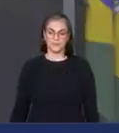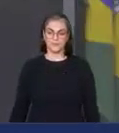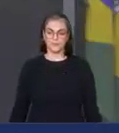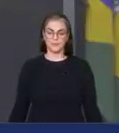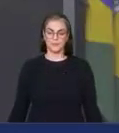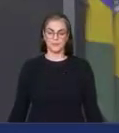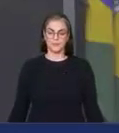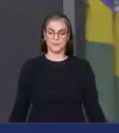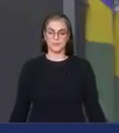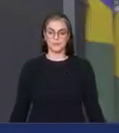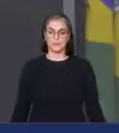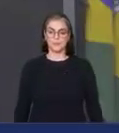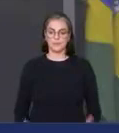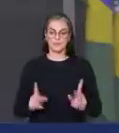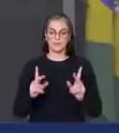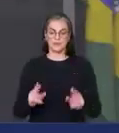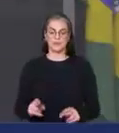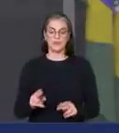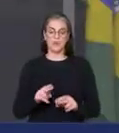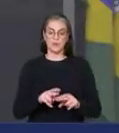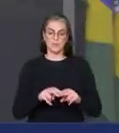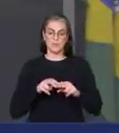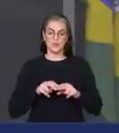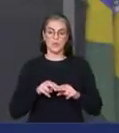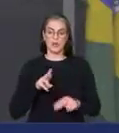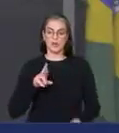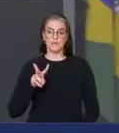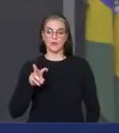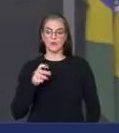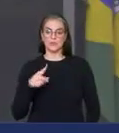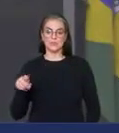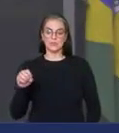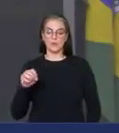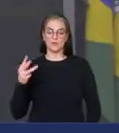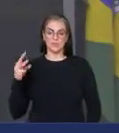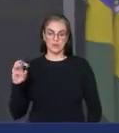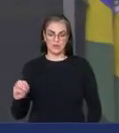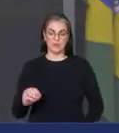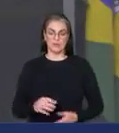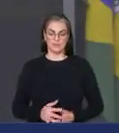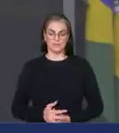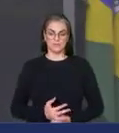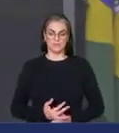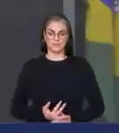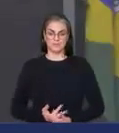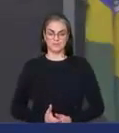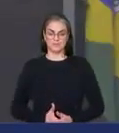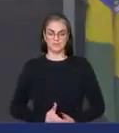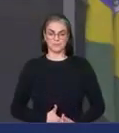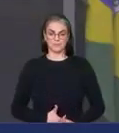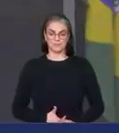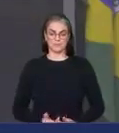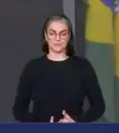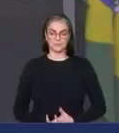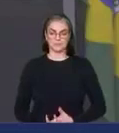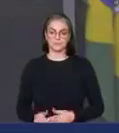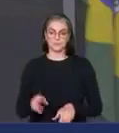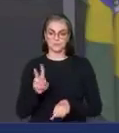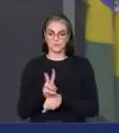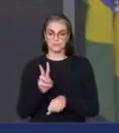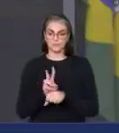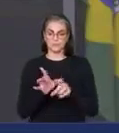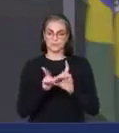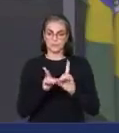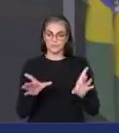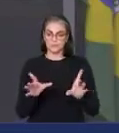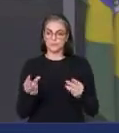30. Nós precisamos preservar a nossa democracia. Isso é possível preservando a liberdade, sobretudo a